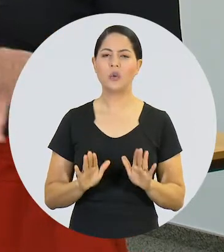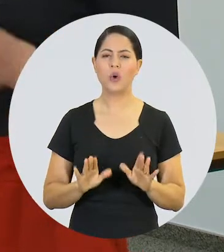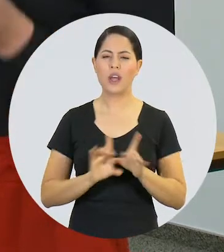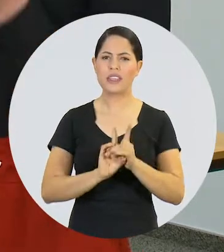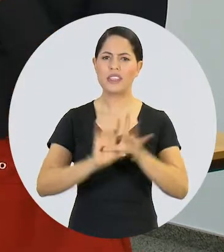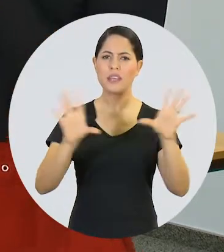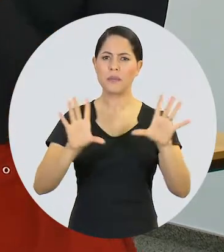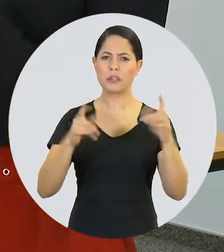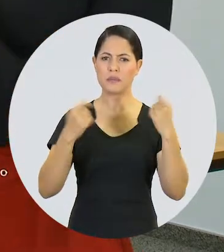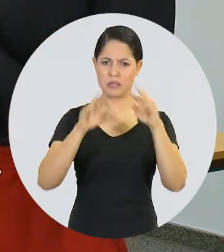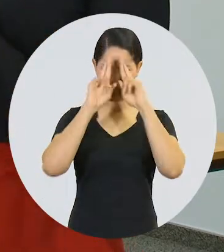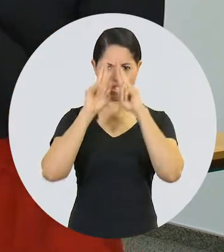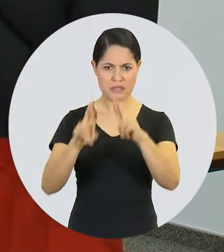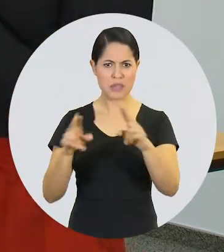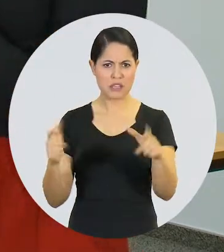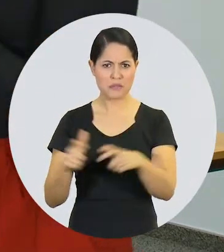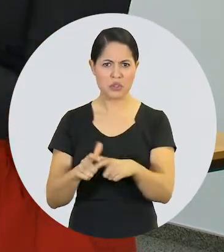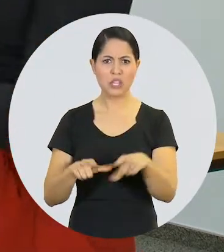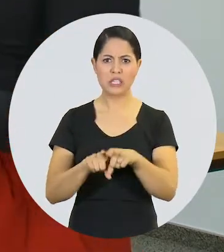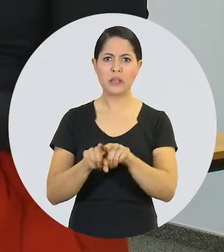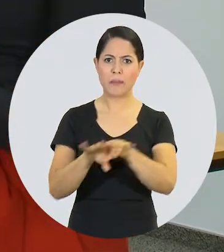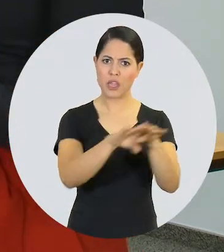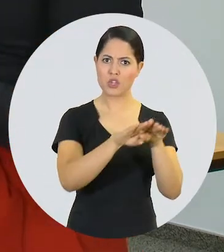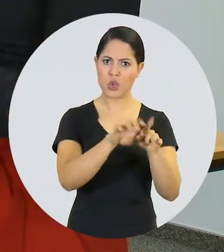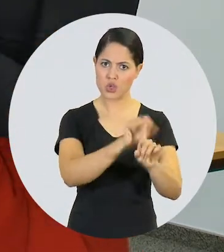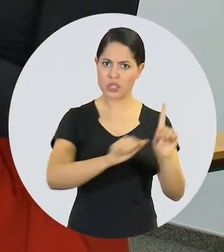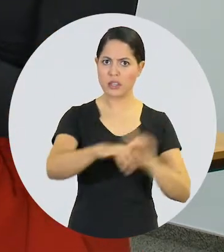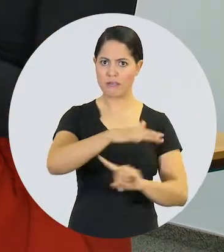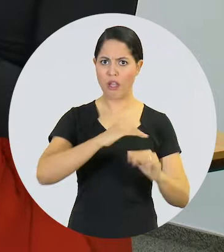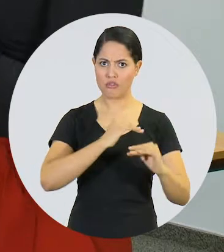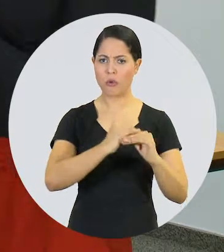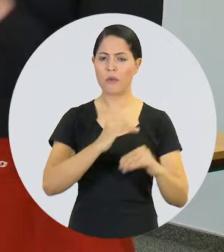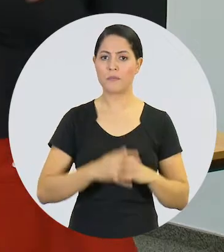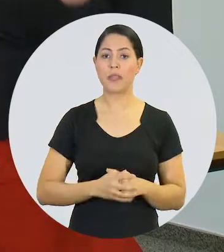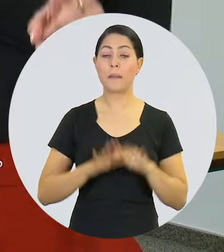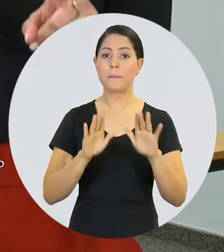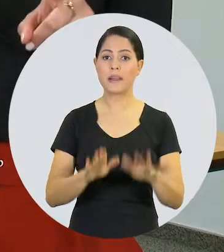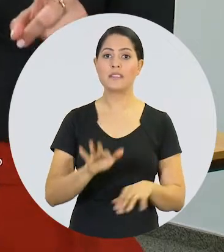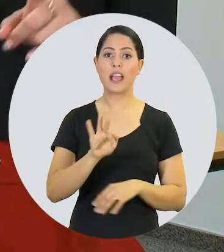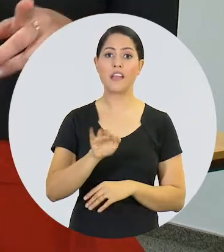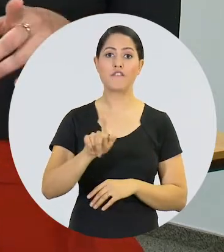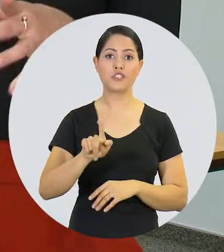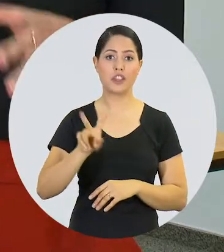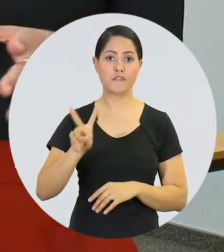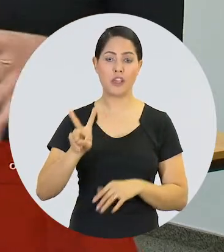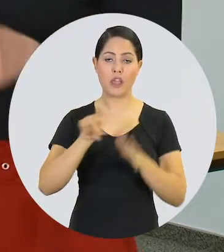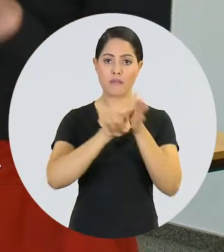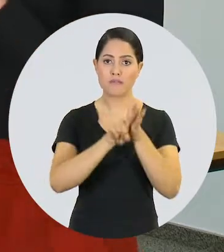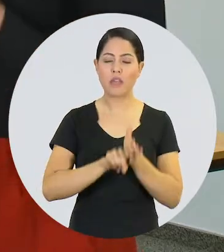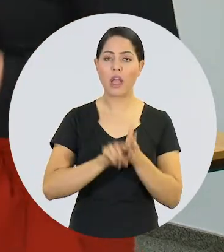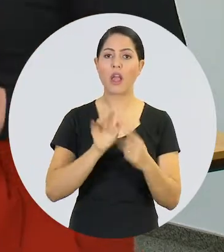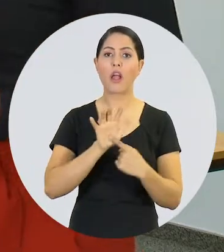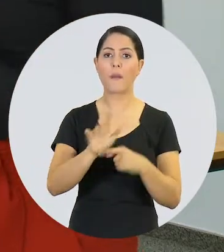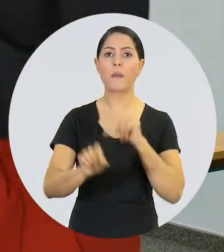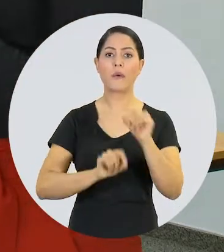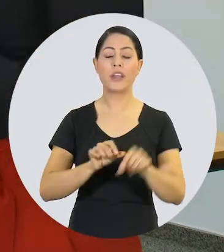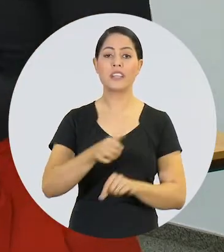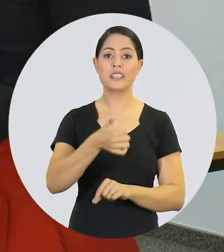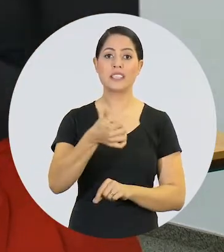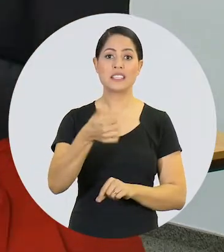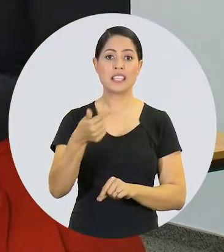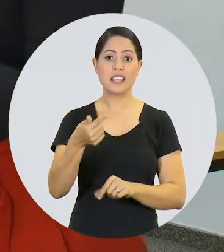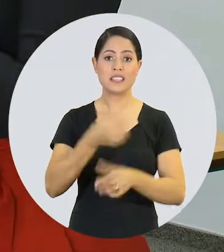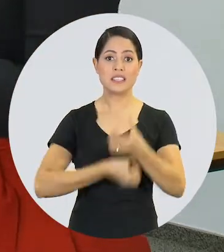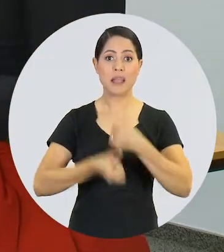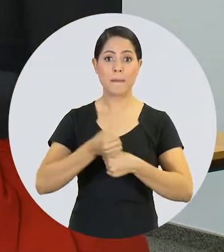preciso falar em respeito às minorias e também igualdade social. Mas um índice da FGV, presidente, mostrou que há 17